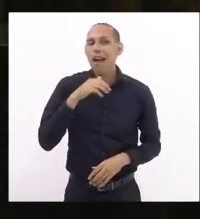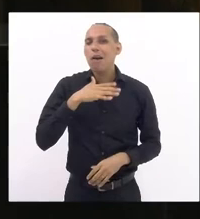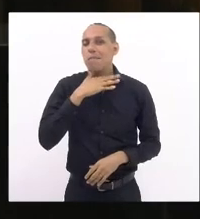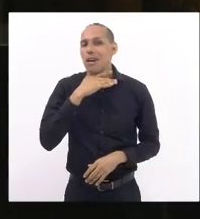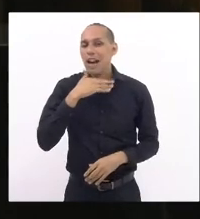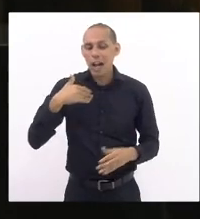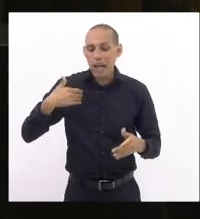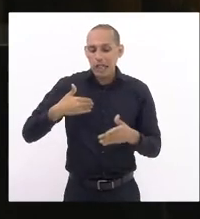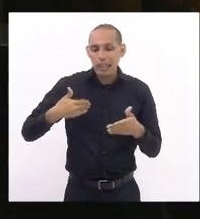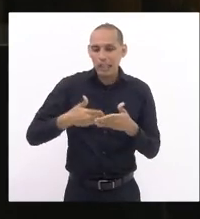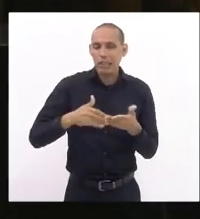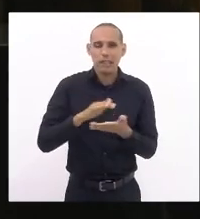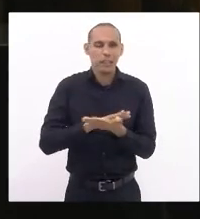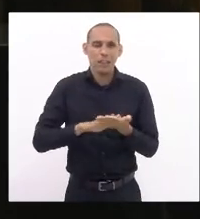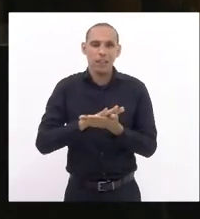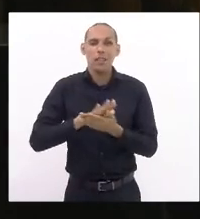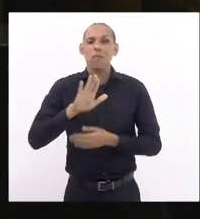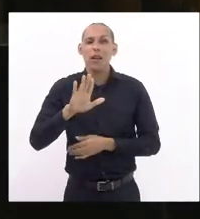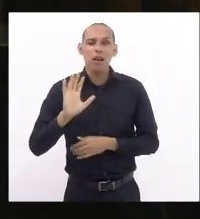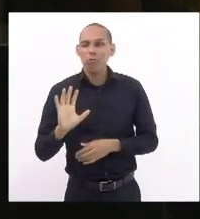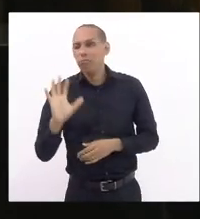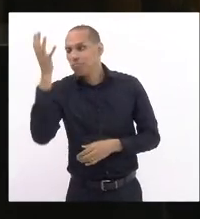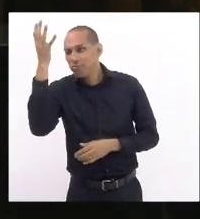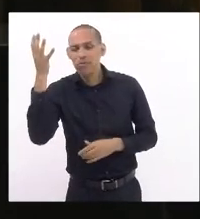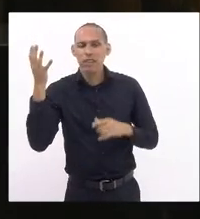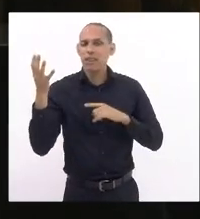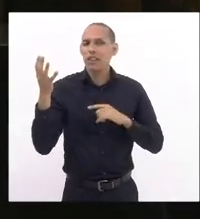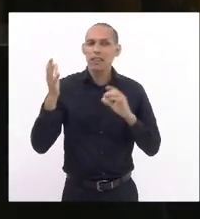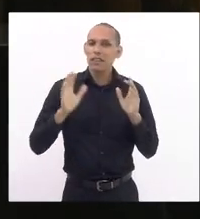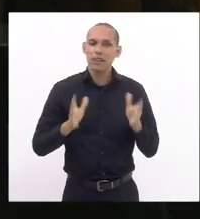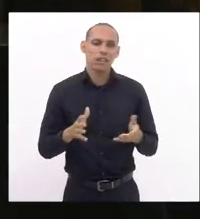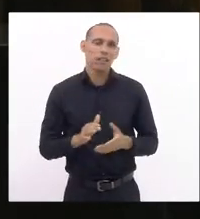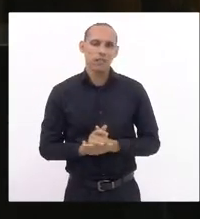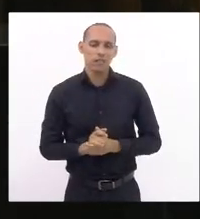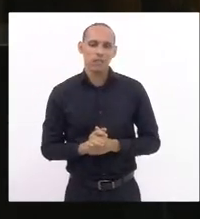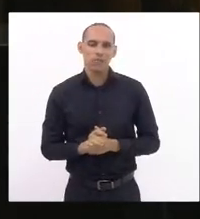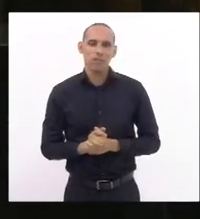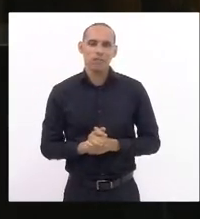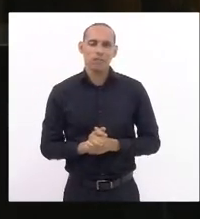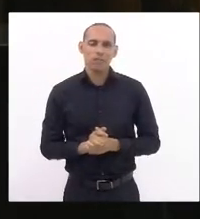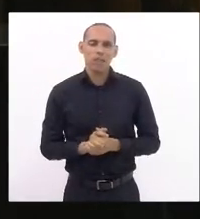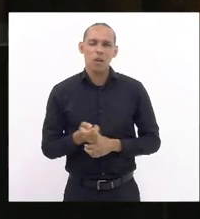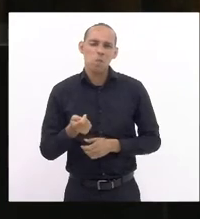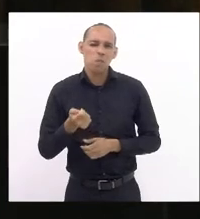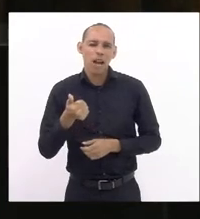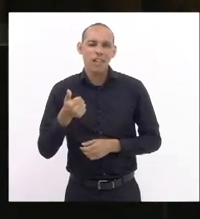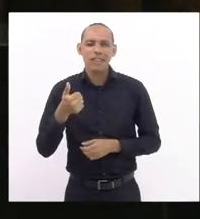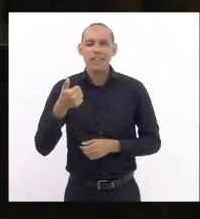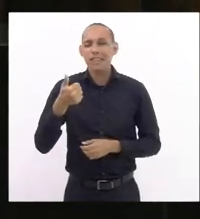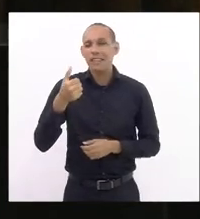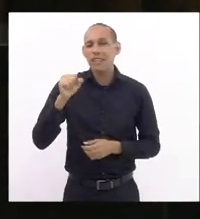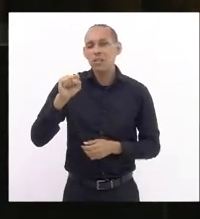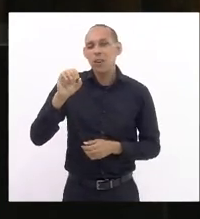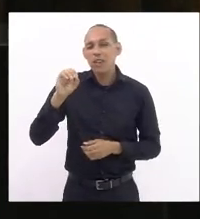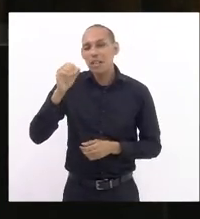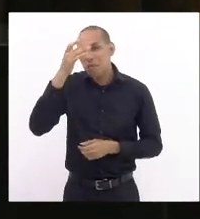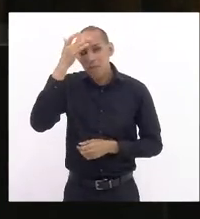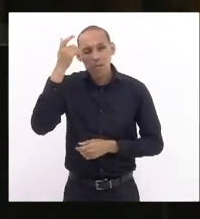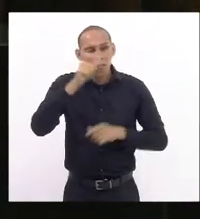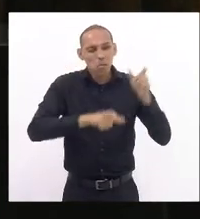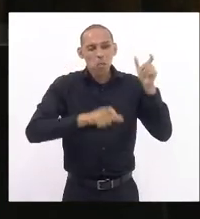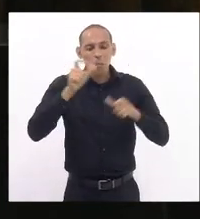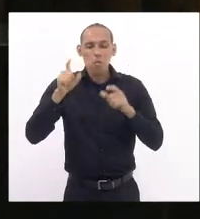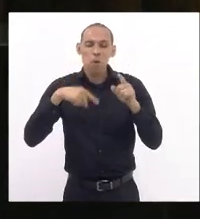ainda chegaram, e já temos uma grande tragédia, que teve aí cerca de 180